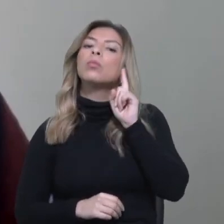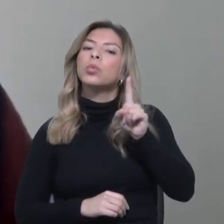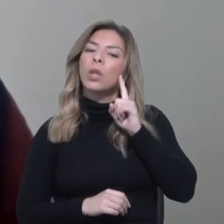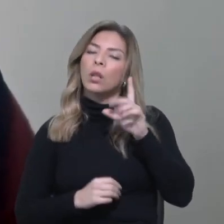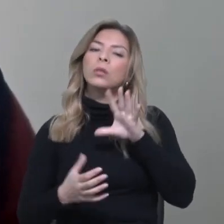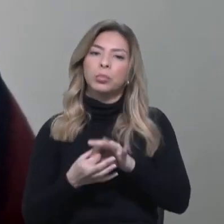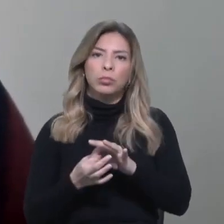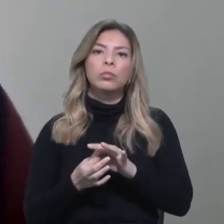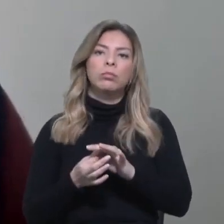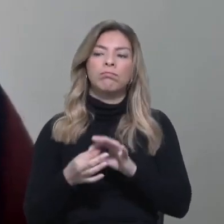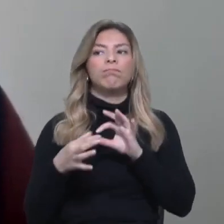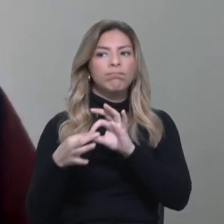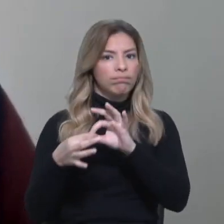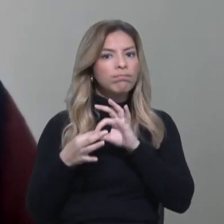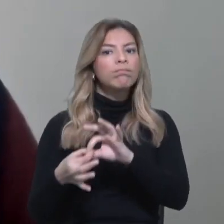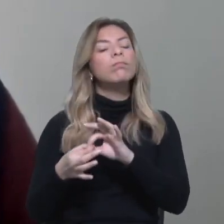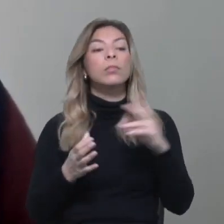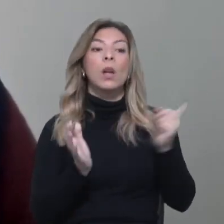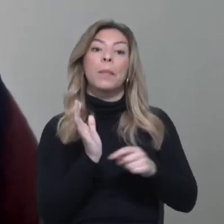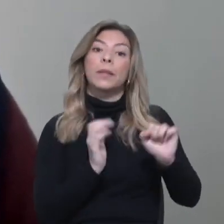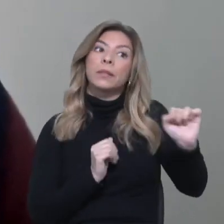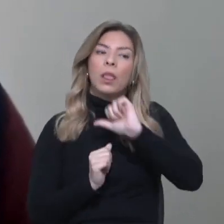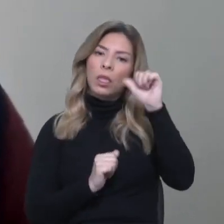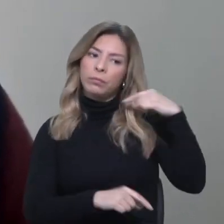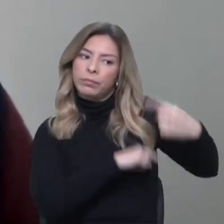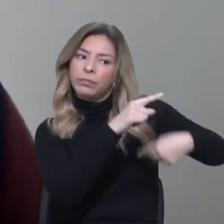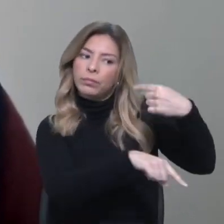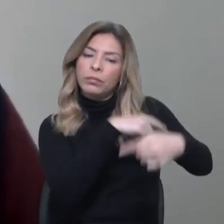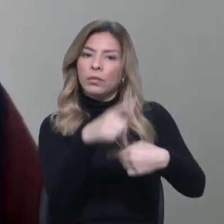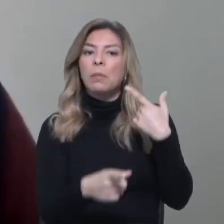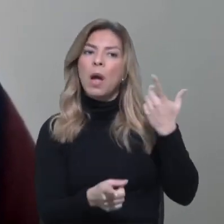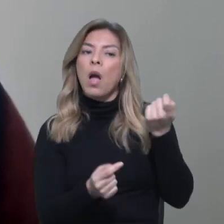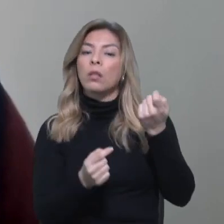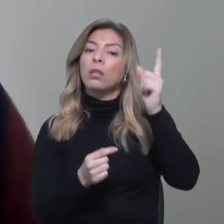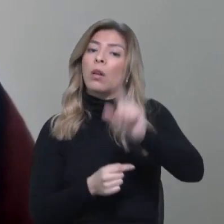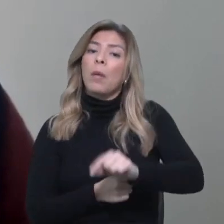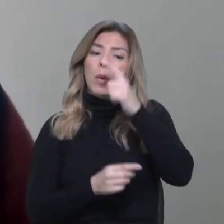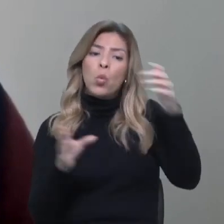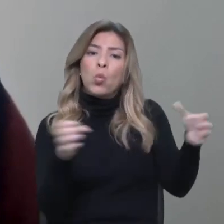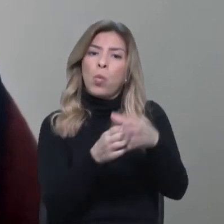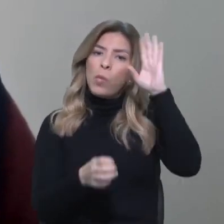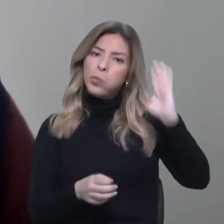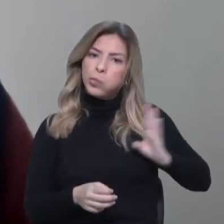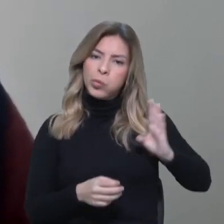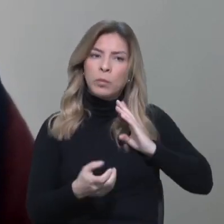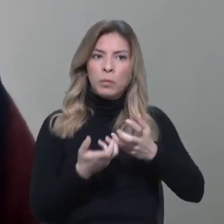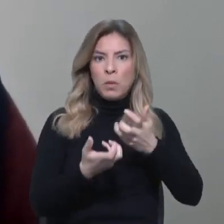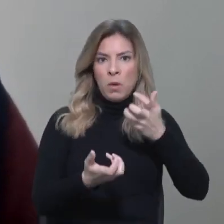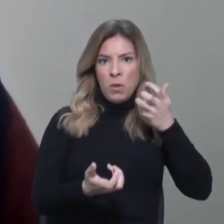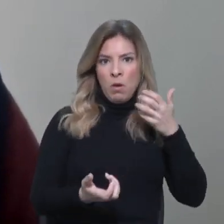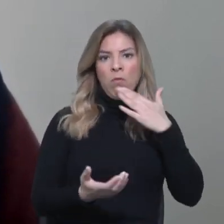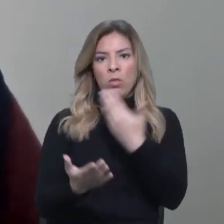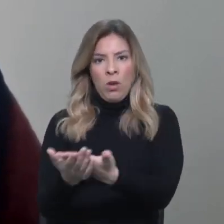tem sido um aliado tradicional dos Estados Unidos e tem forças militares muito relevantes Uhum. para poder desencadear.